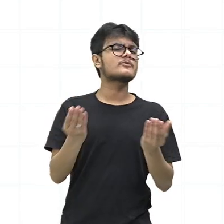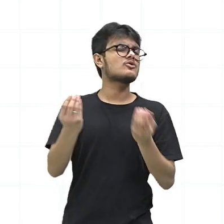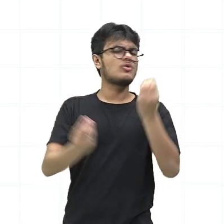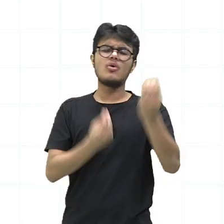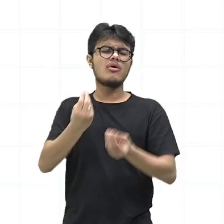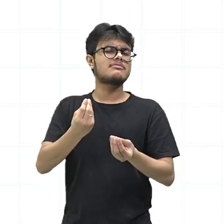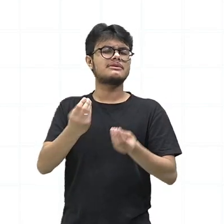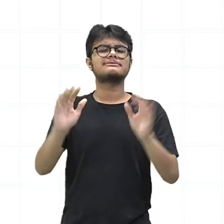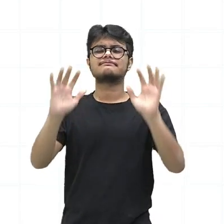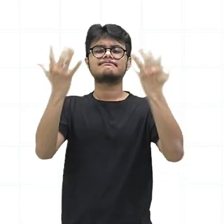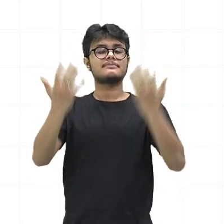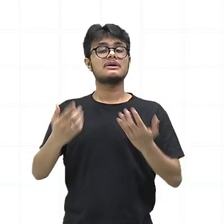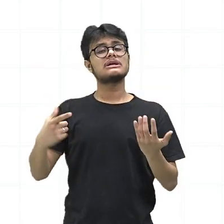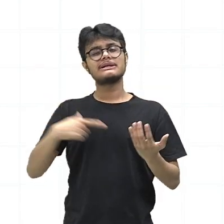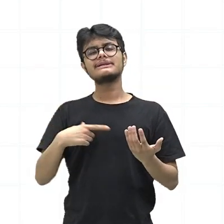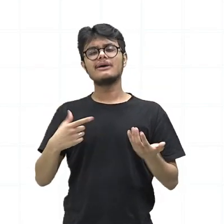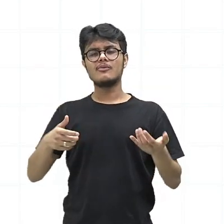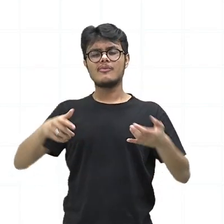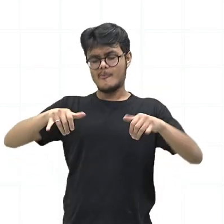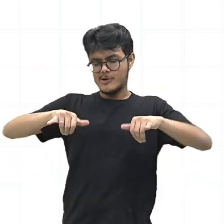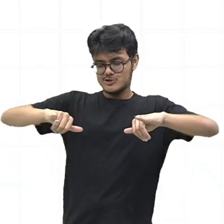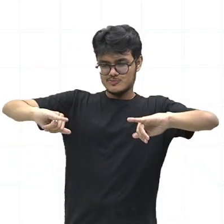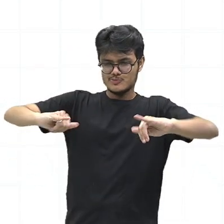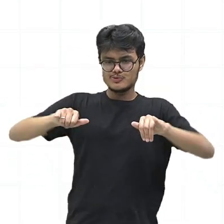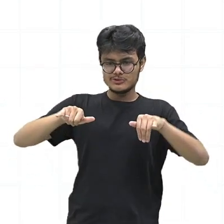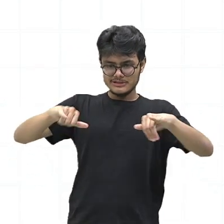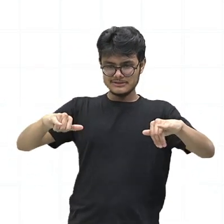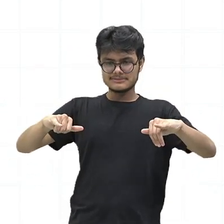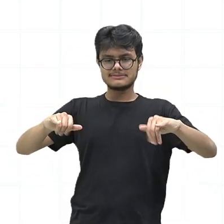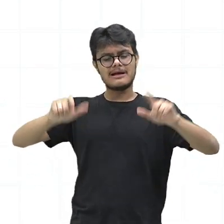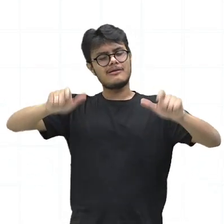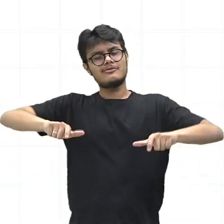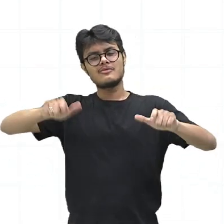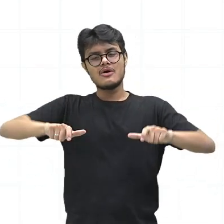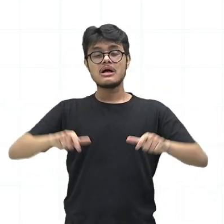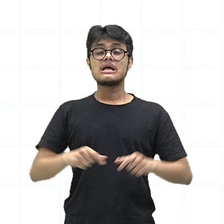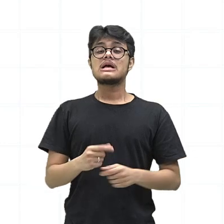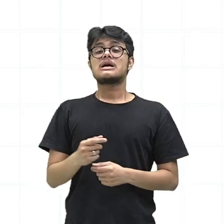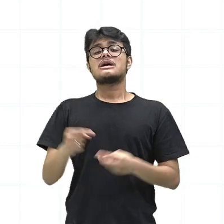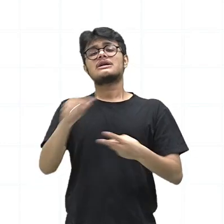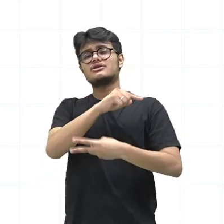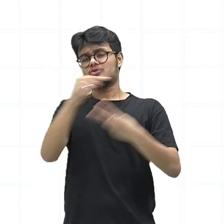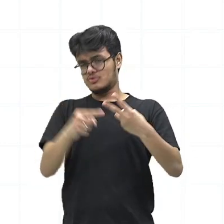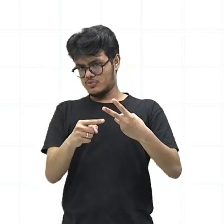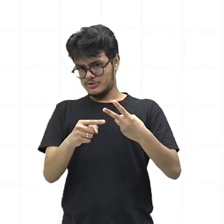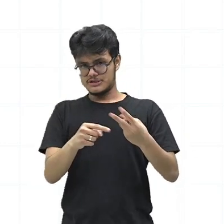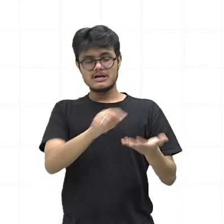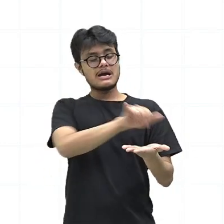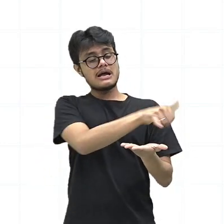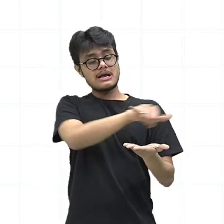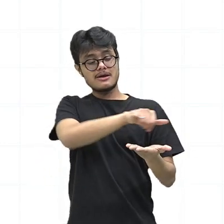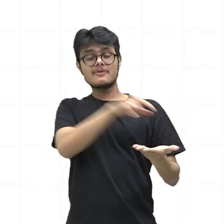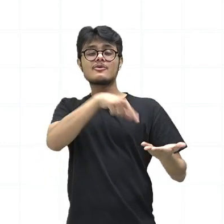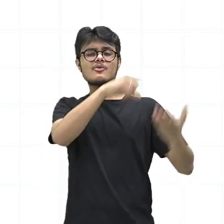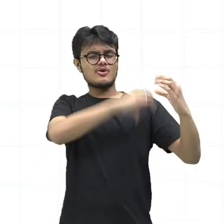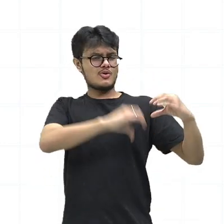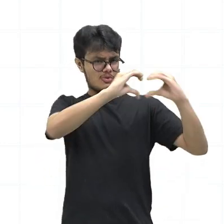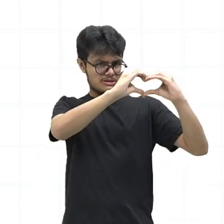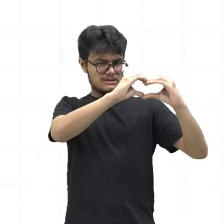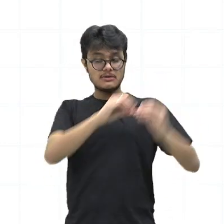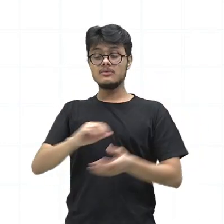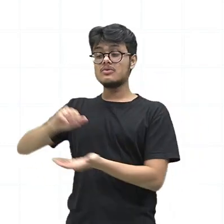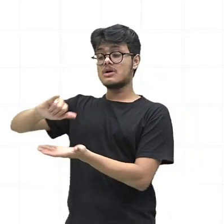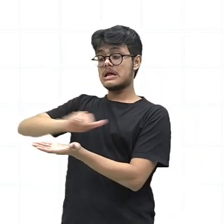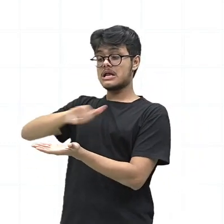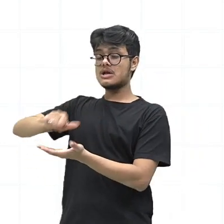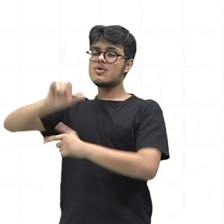apresentação? Simboliza uma disputa a céu aberto aí no Bumbódromo entre duas agremiações folclóricas, que é o boi garantido, que a gente